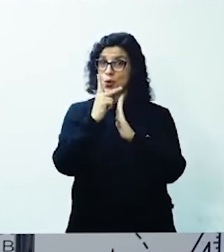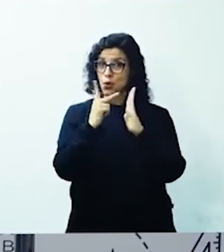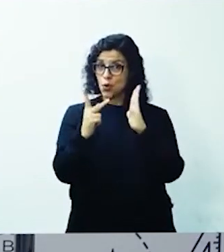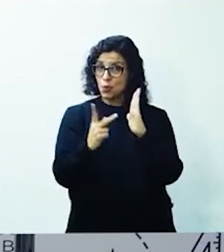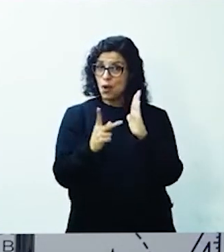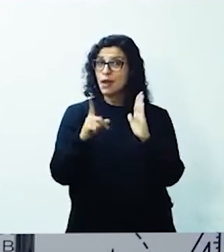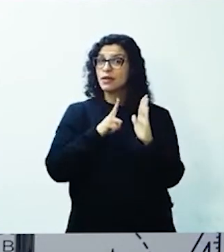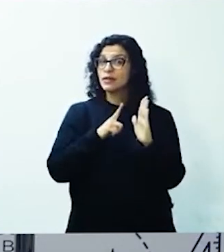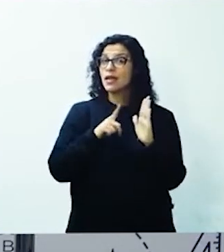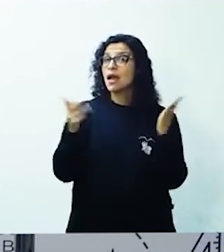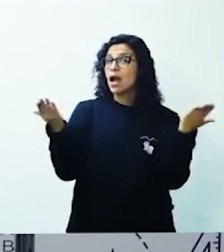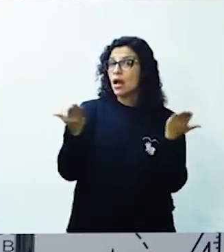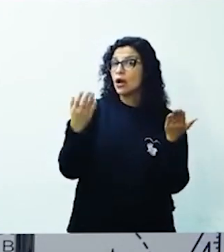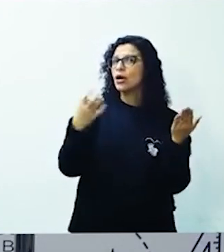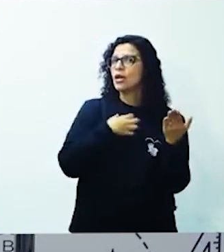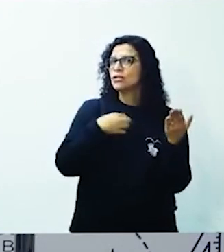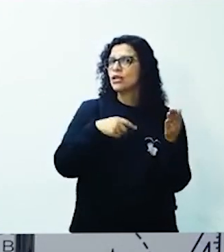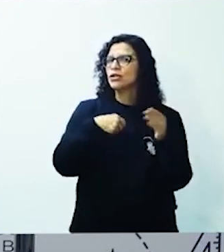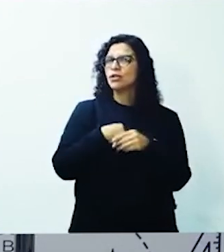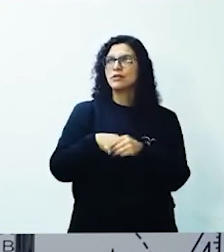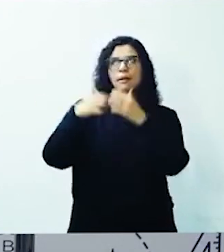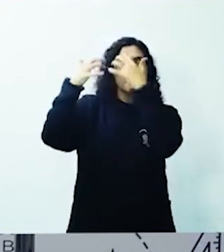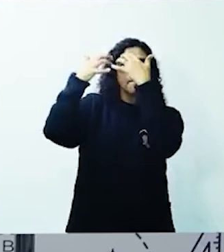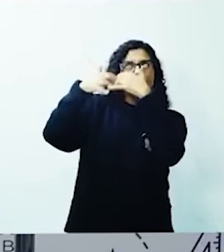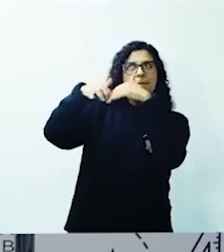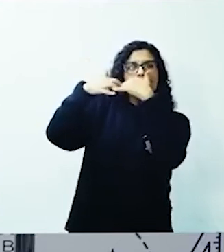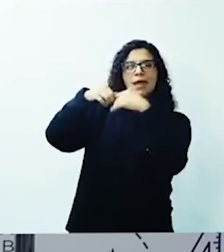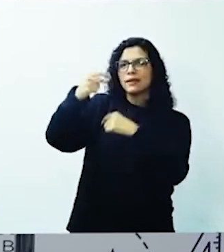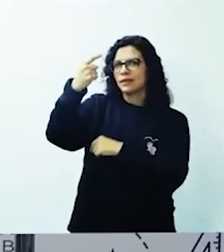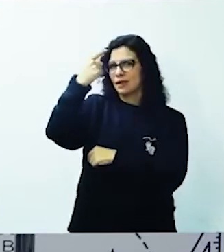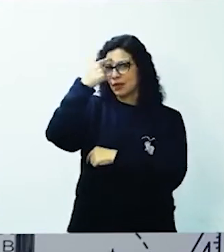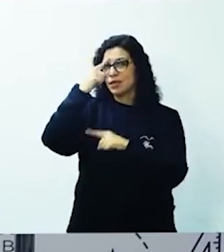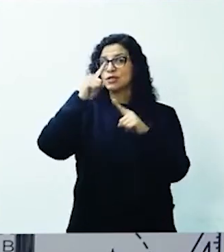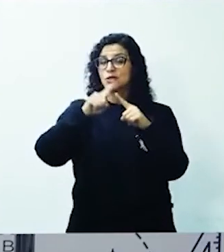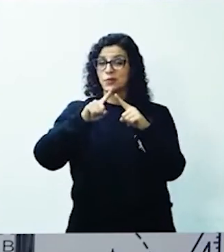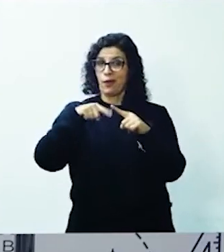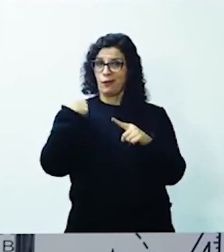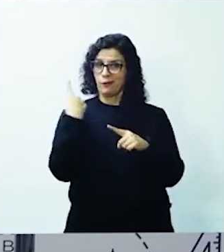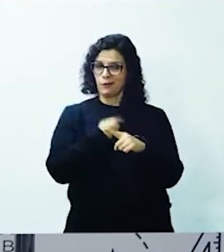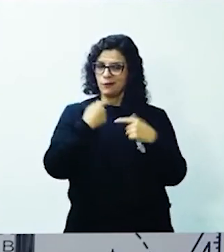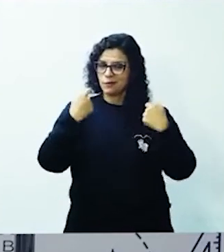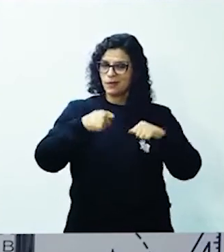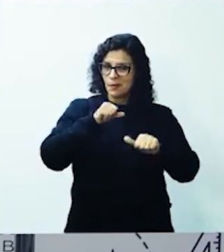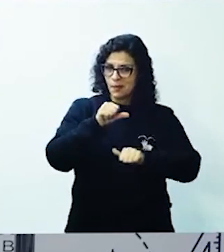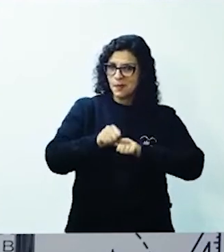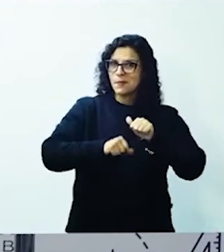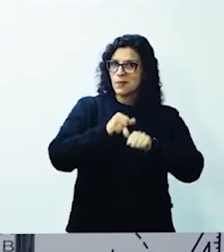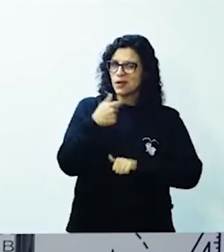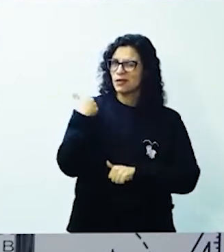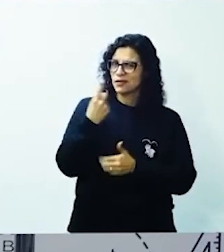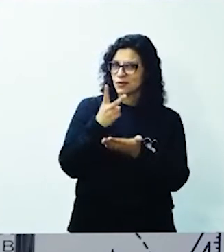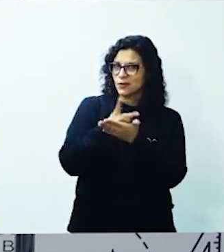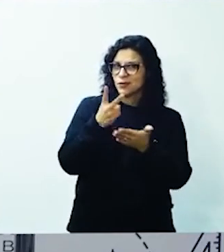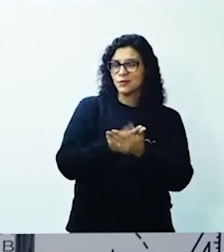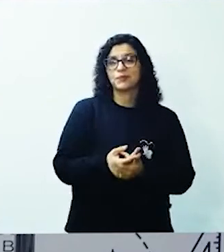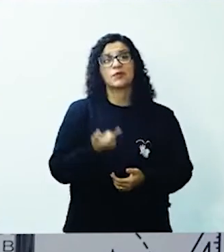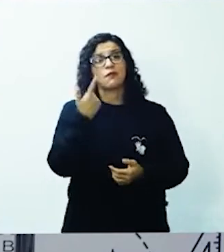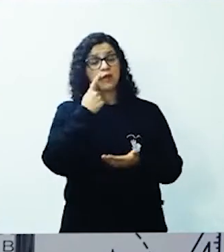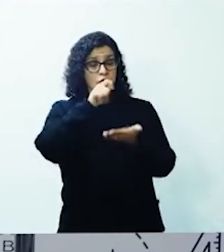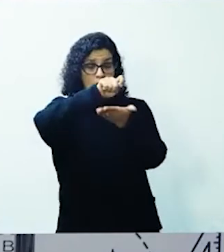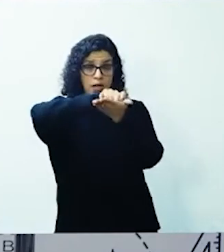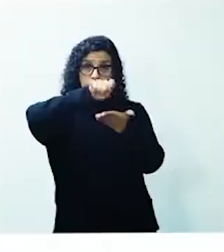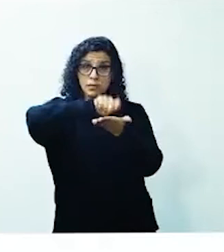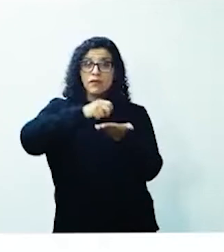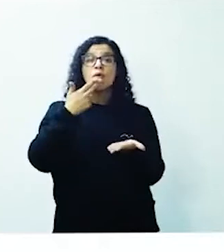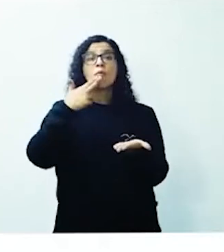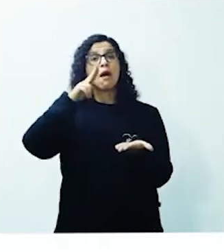está colocando isso na nossa mente. Por quê? Pois é preciso mudar. E a gente continua. Escreva